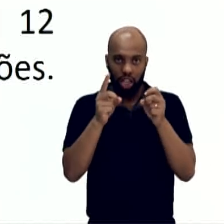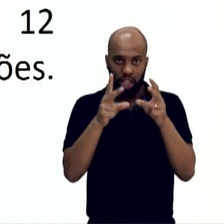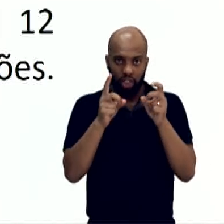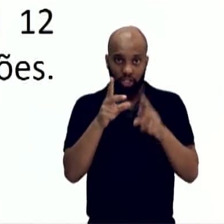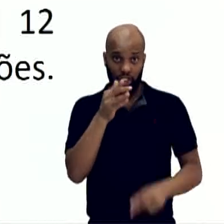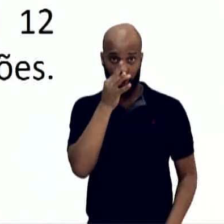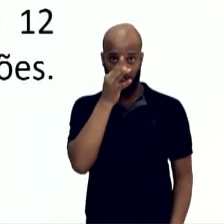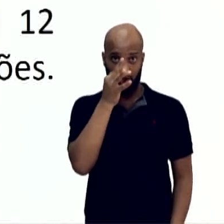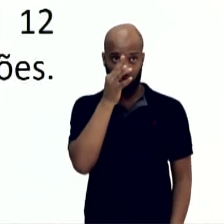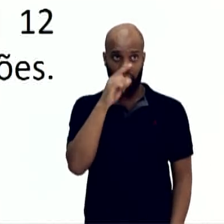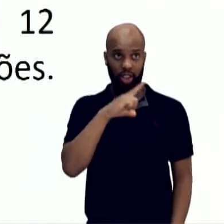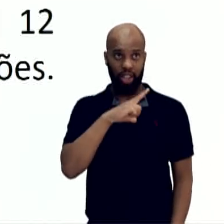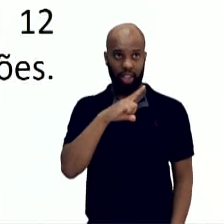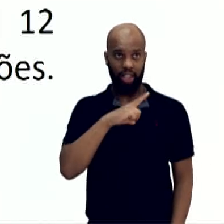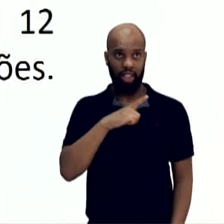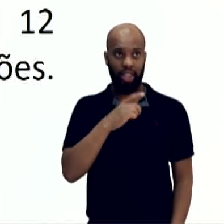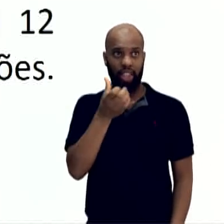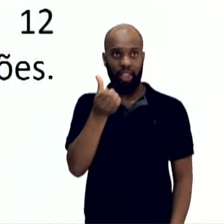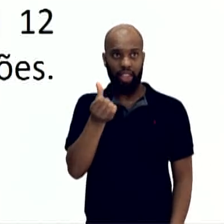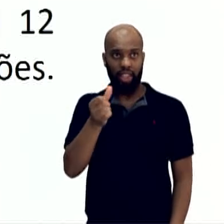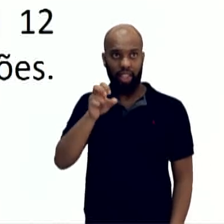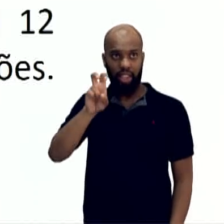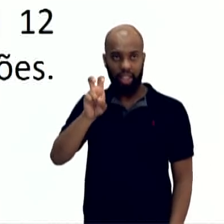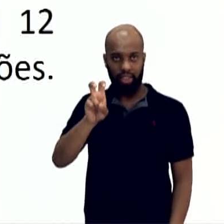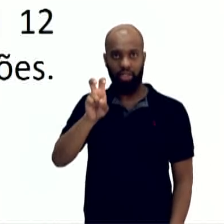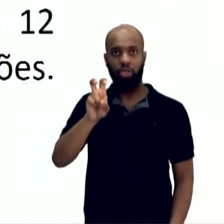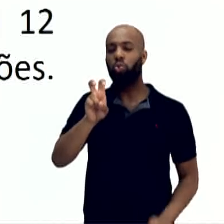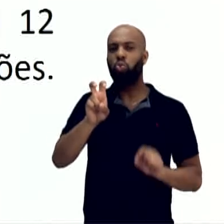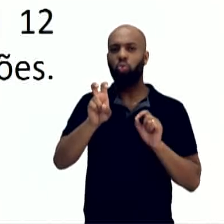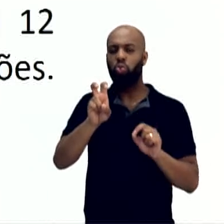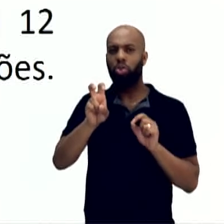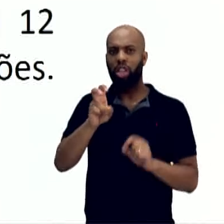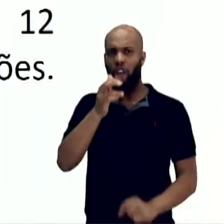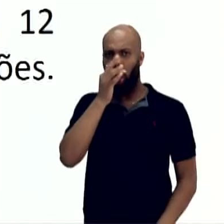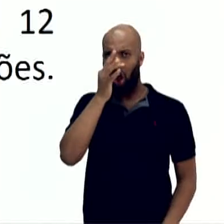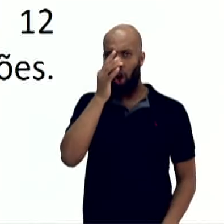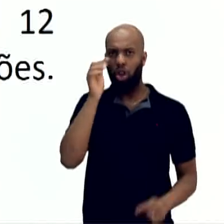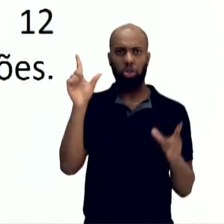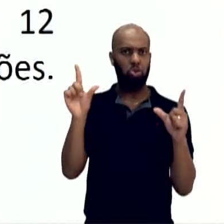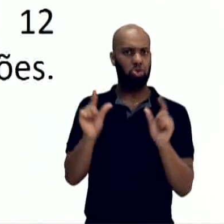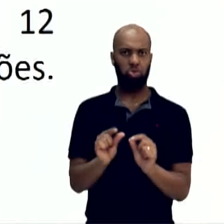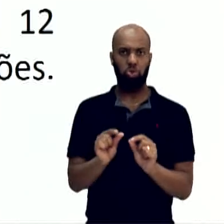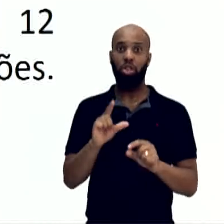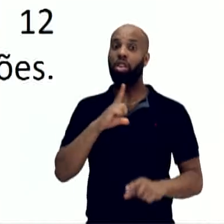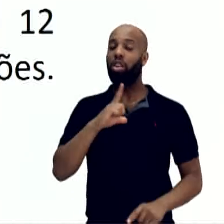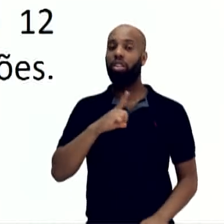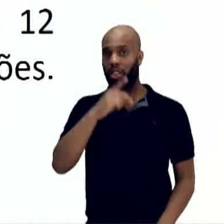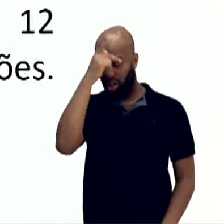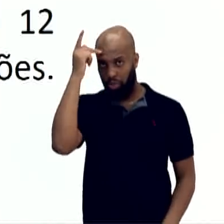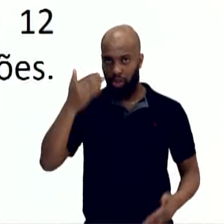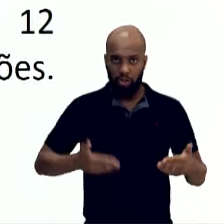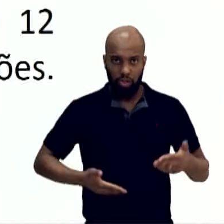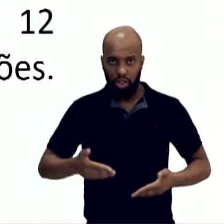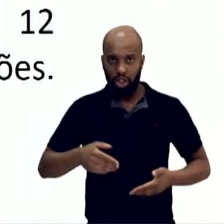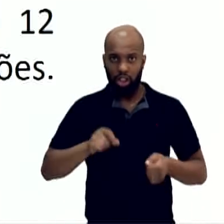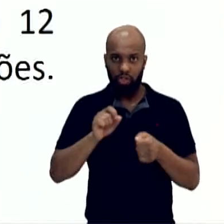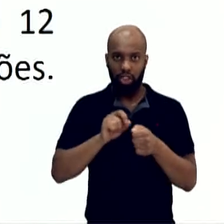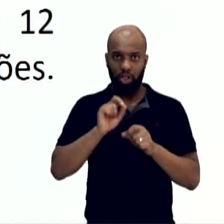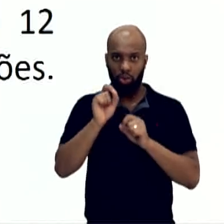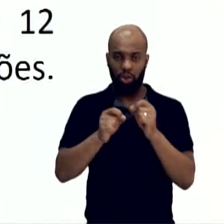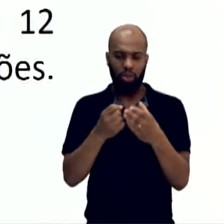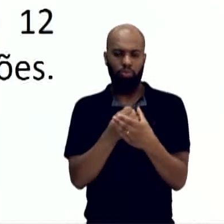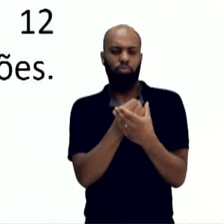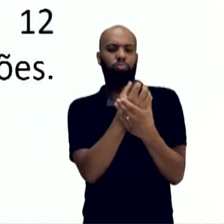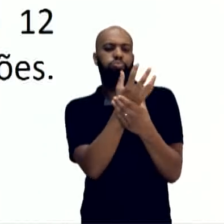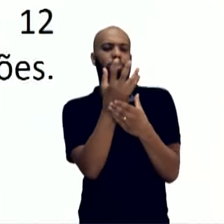de 65 botões de rosas e um funcionário está encarregado de fazer ramalhetes, todos com